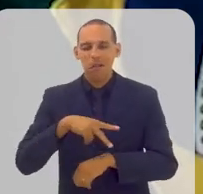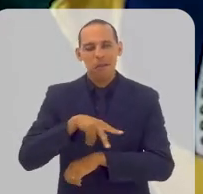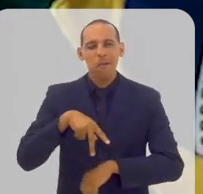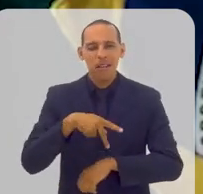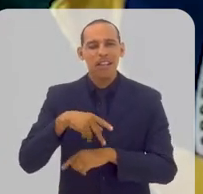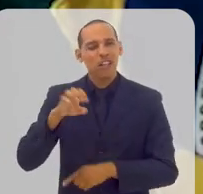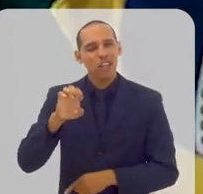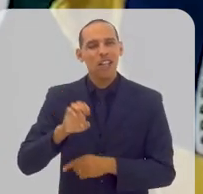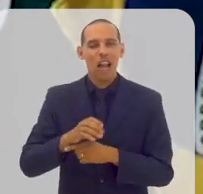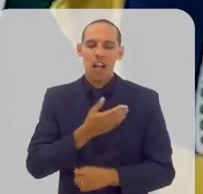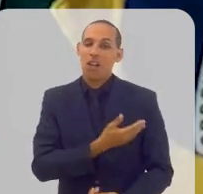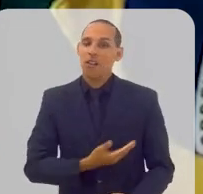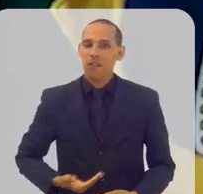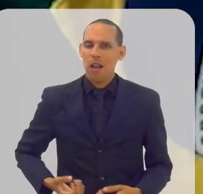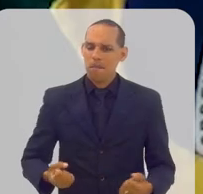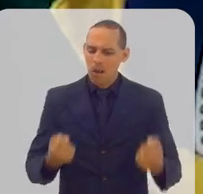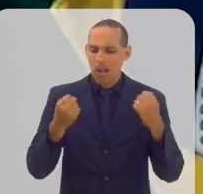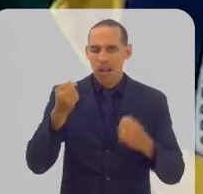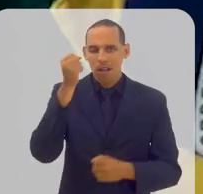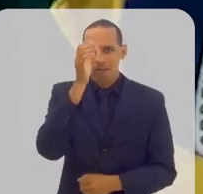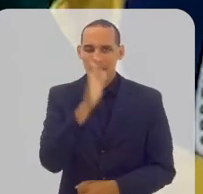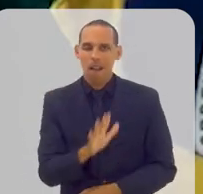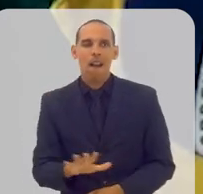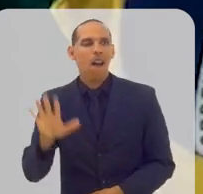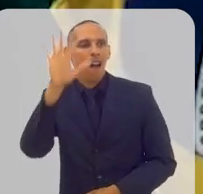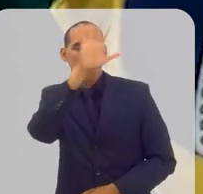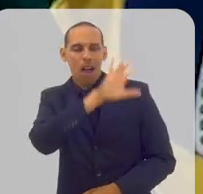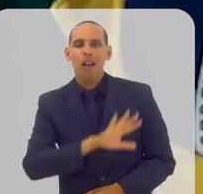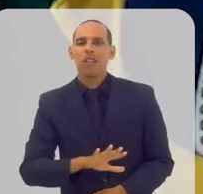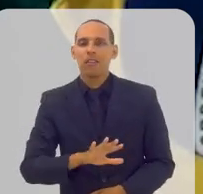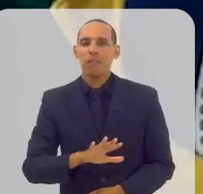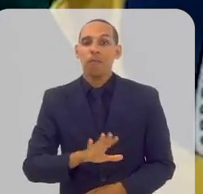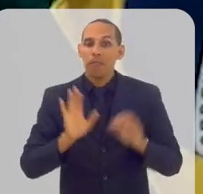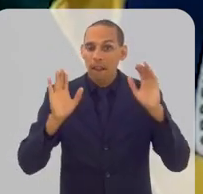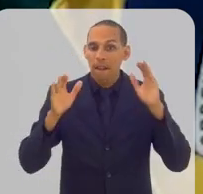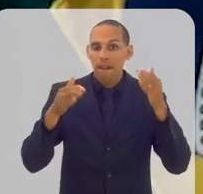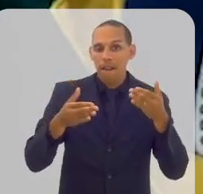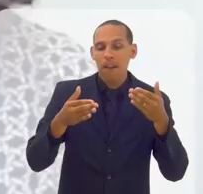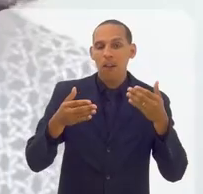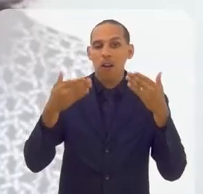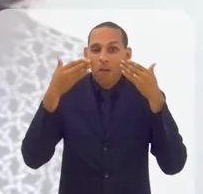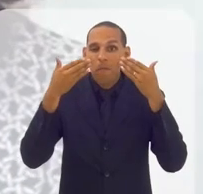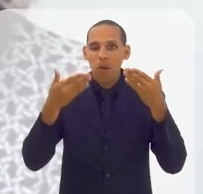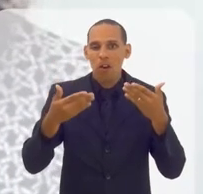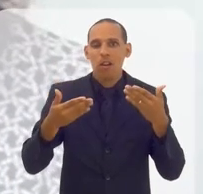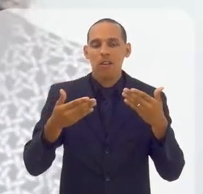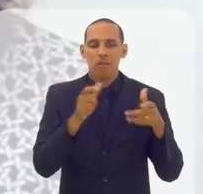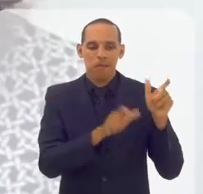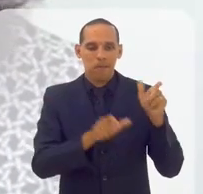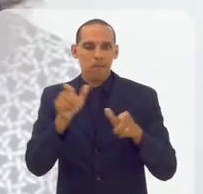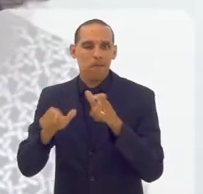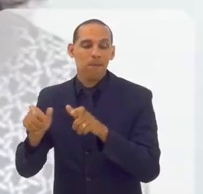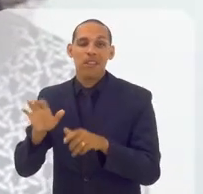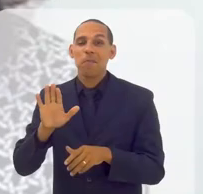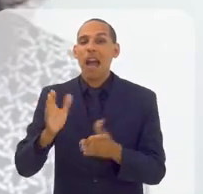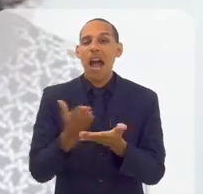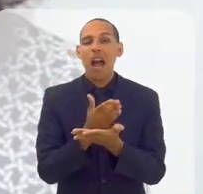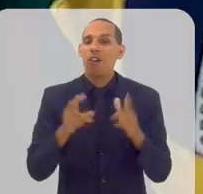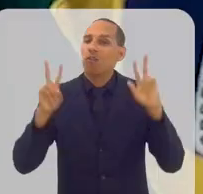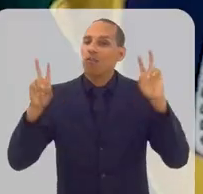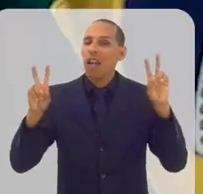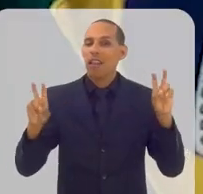poder nacional, com ênfase nas suas expressões. Infelizmente, alguns desses